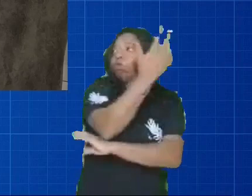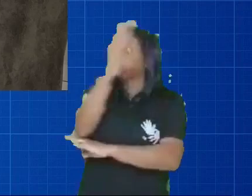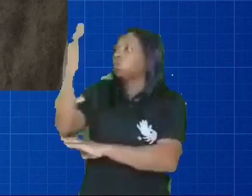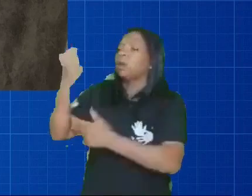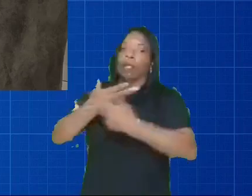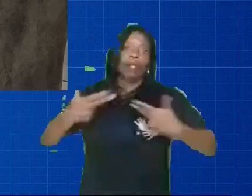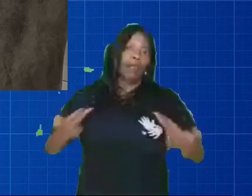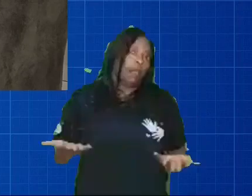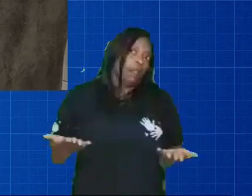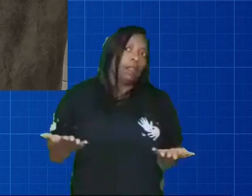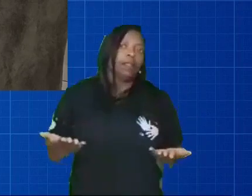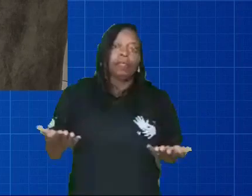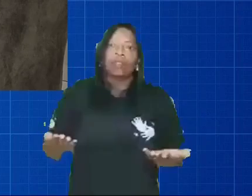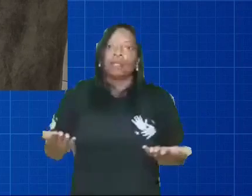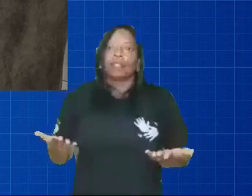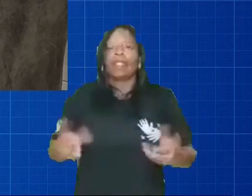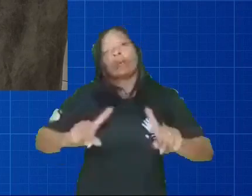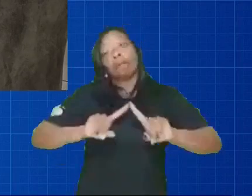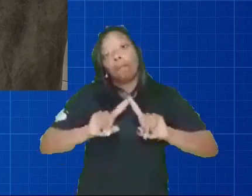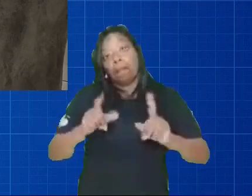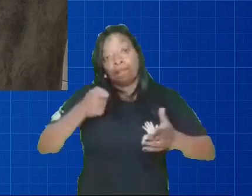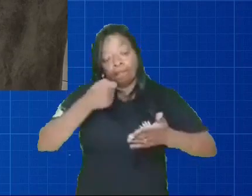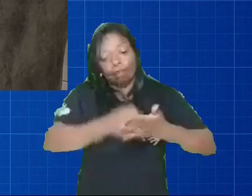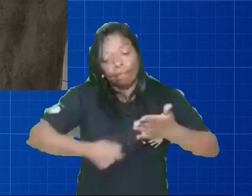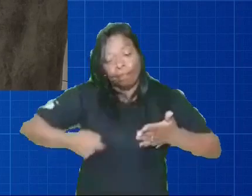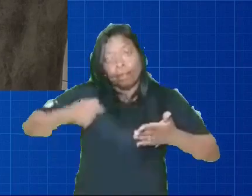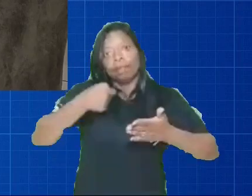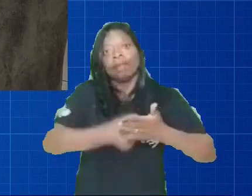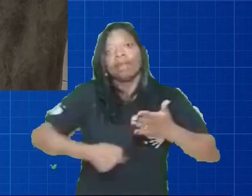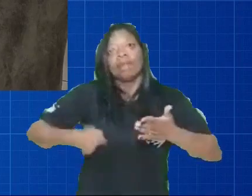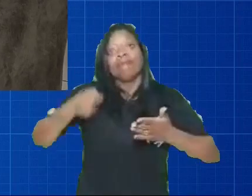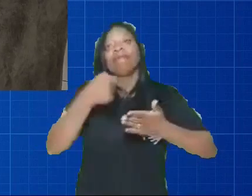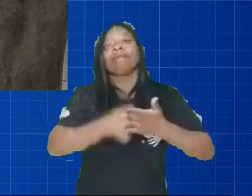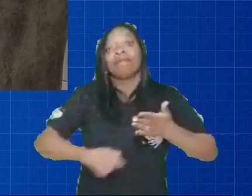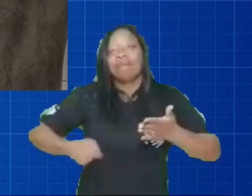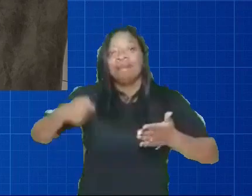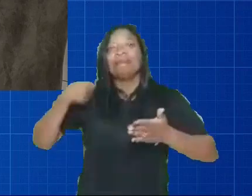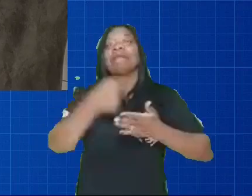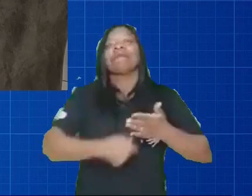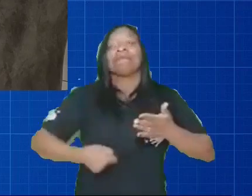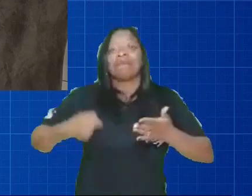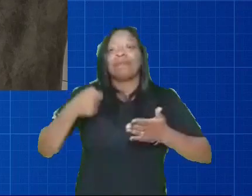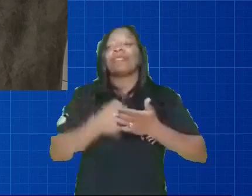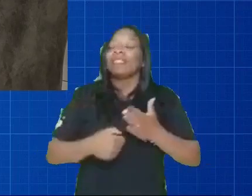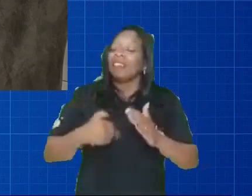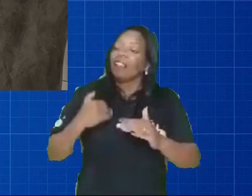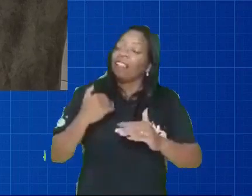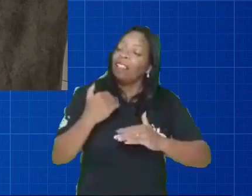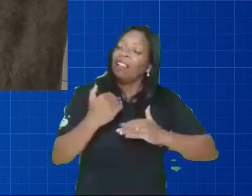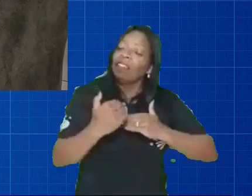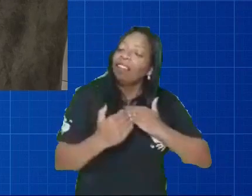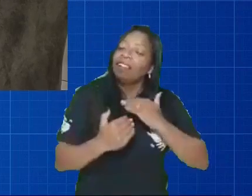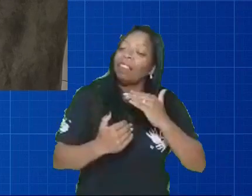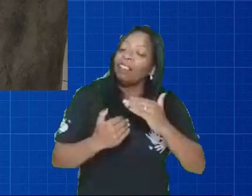ainda é um passo que é feito, sabe, no caminhar, é passo a passo. Não tem